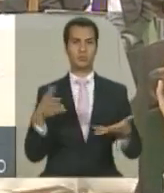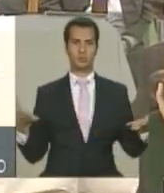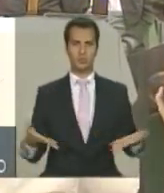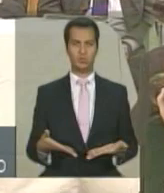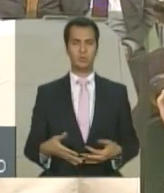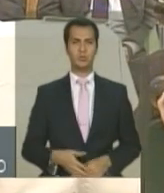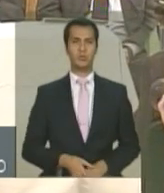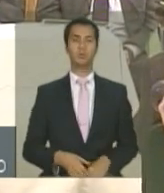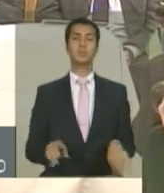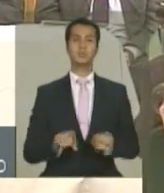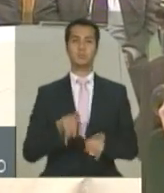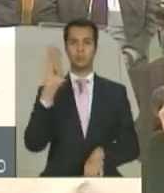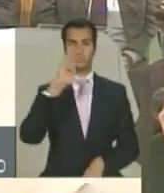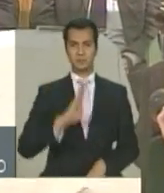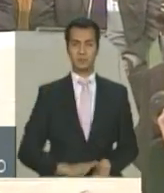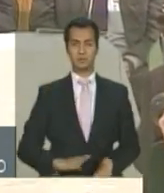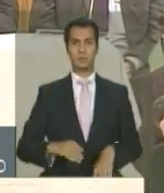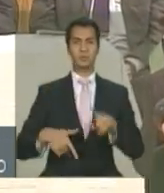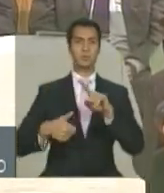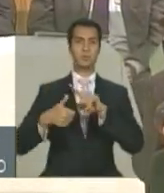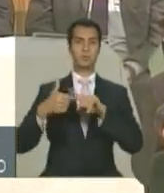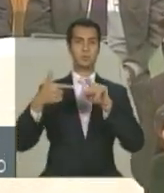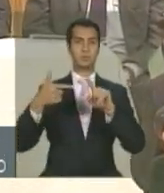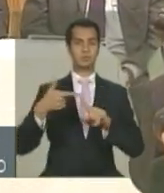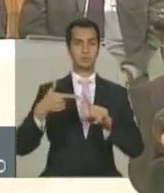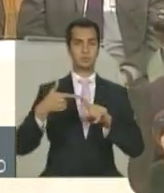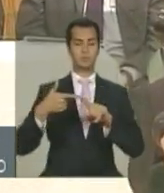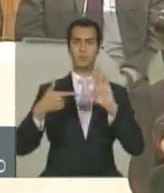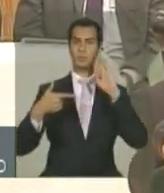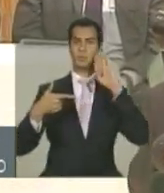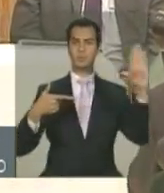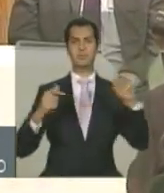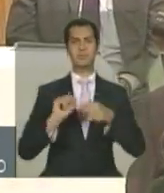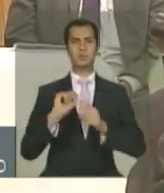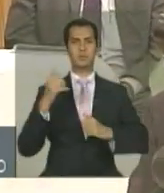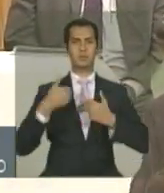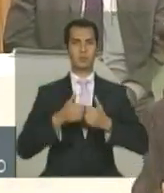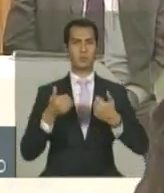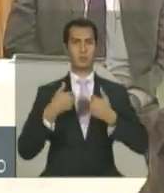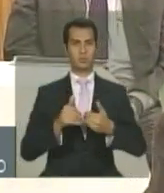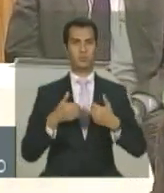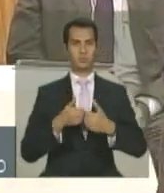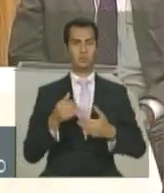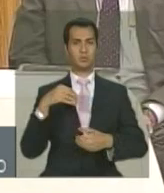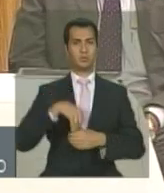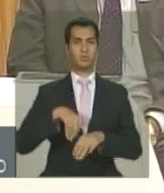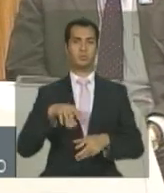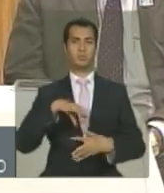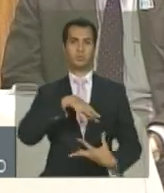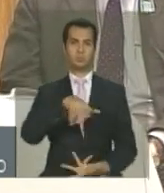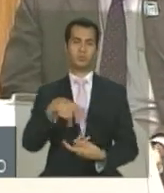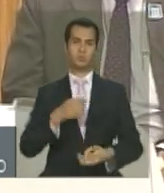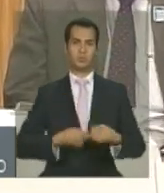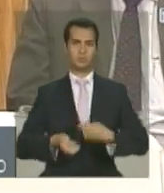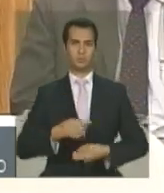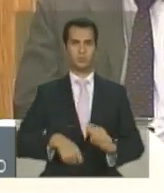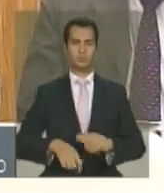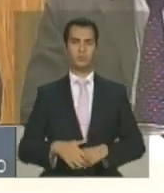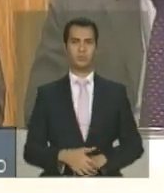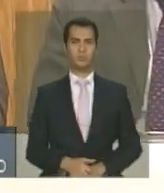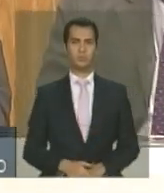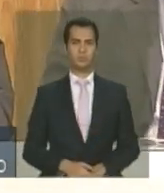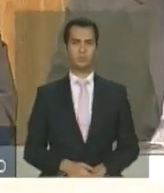somos o segundo maior produtor de ônibus na economia mundial. E se nós